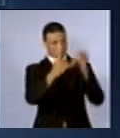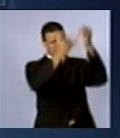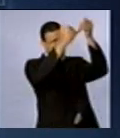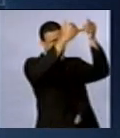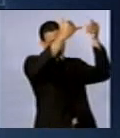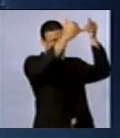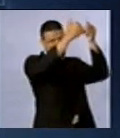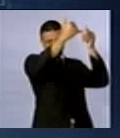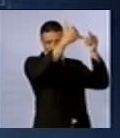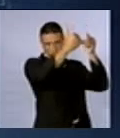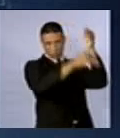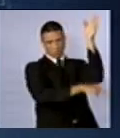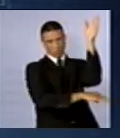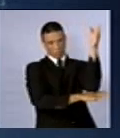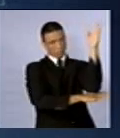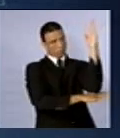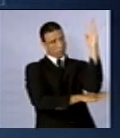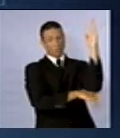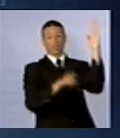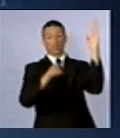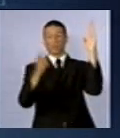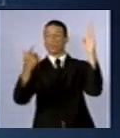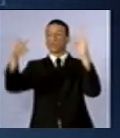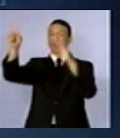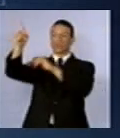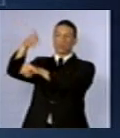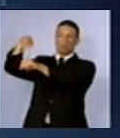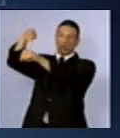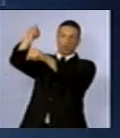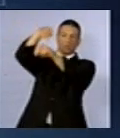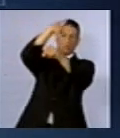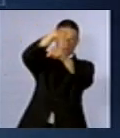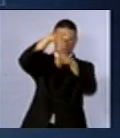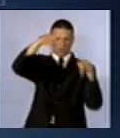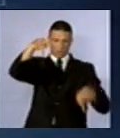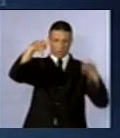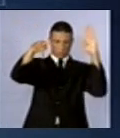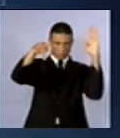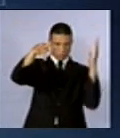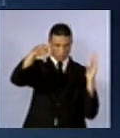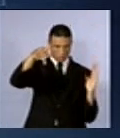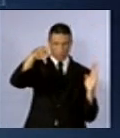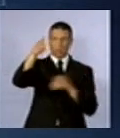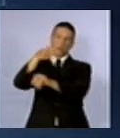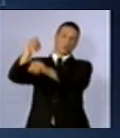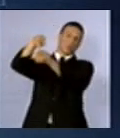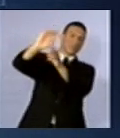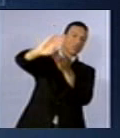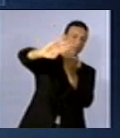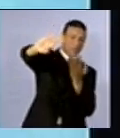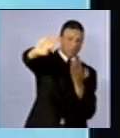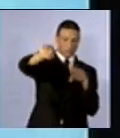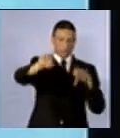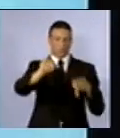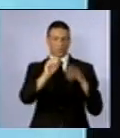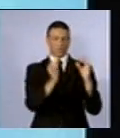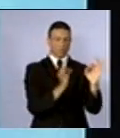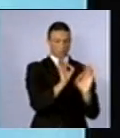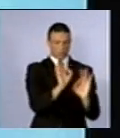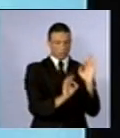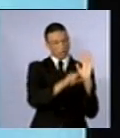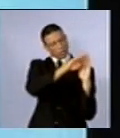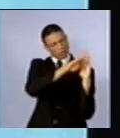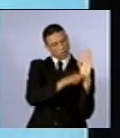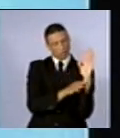Brasil, assim como os demais países do mundo, utilizam critérios para determinação das grandezas, dos valores,